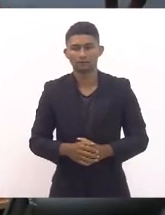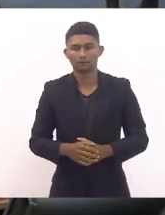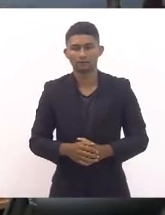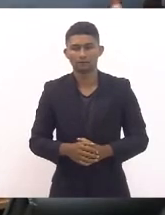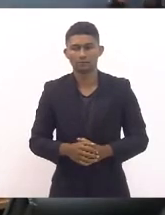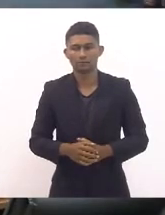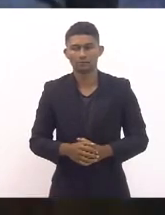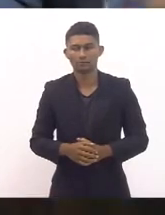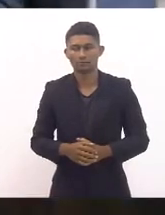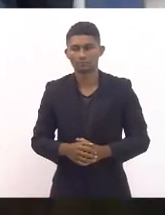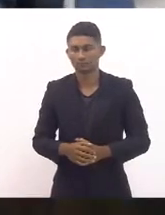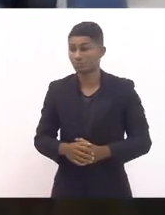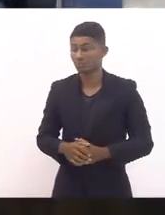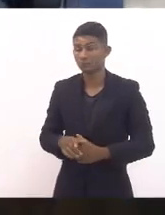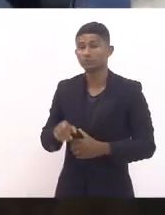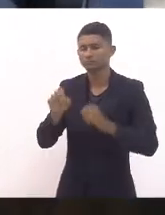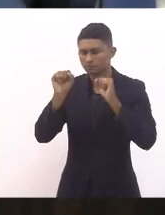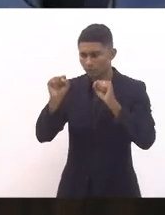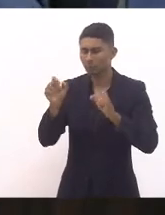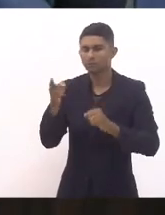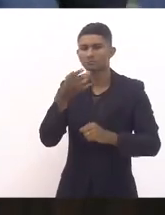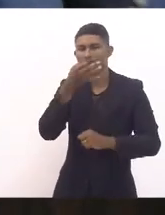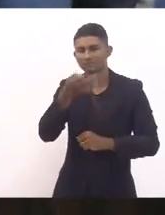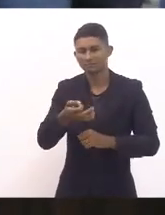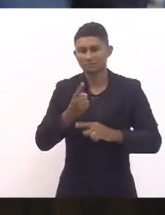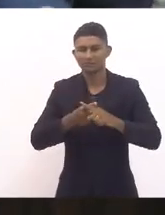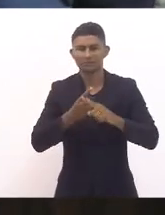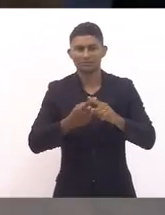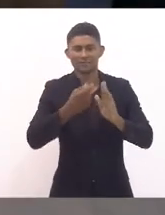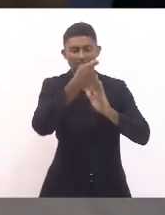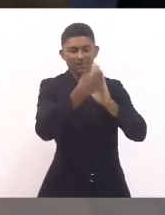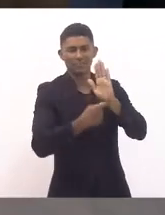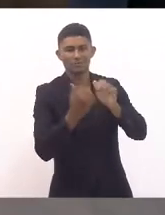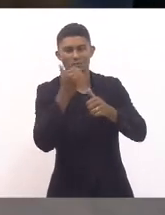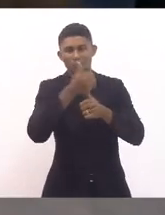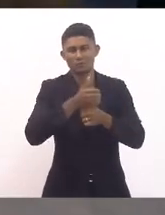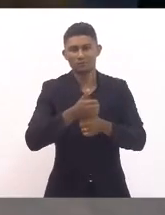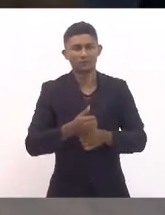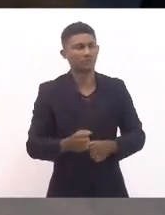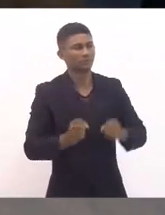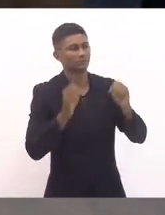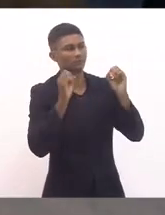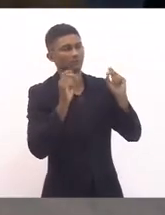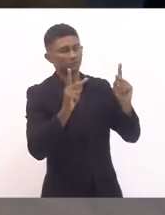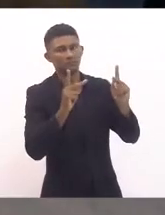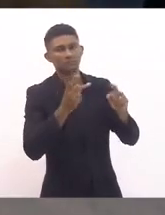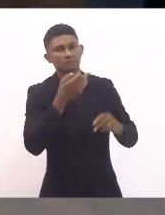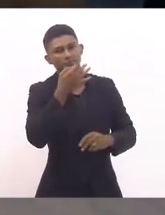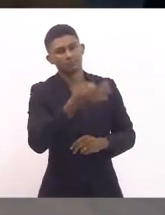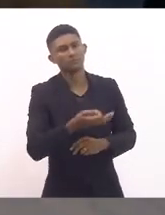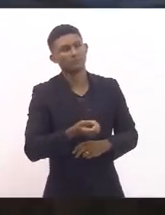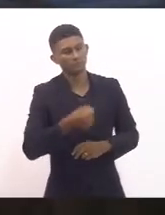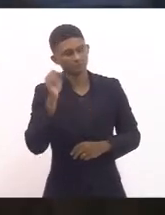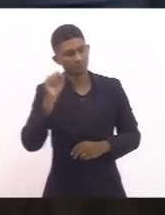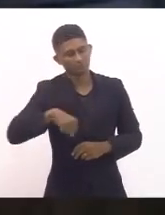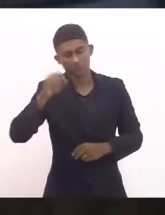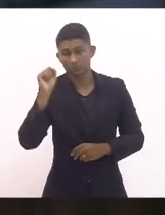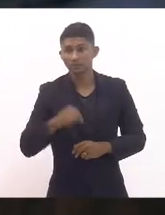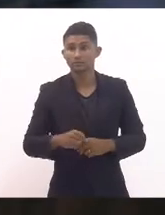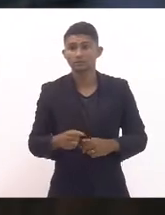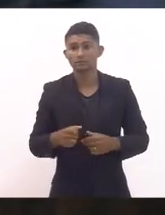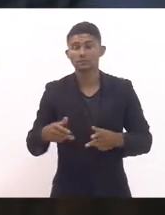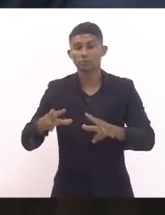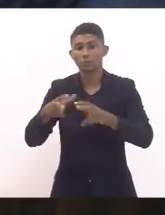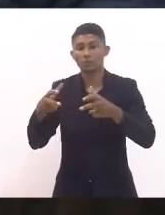Vossa Excelência poderá emitir parecer, porque agora virou um substitutivo. Ah, ok, presidente. Parecer favorável. Pela Comissão de Esporte e